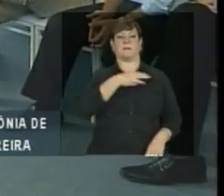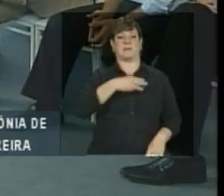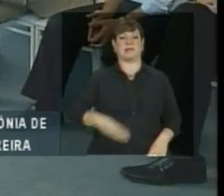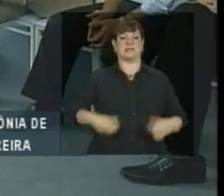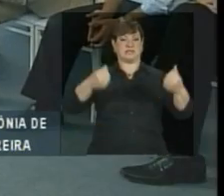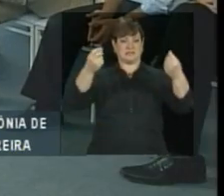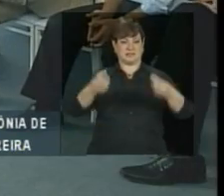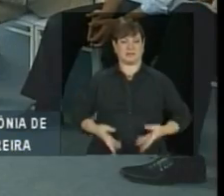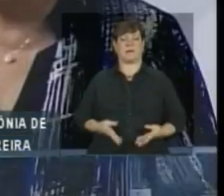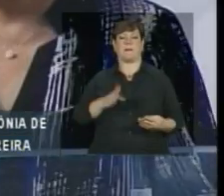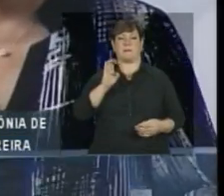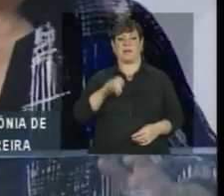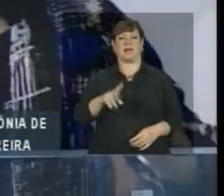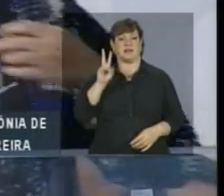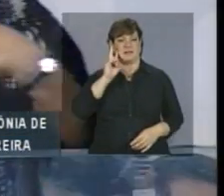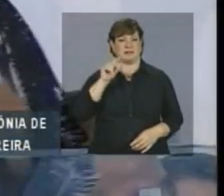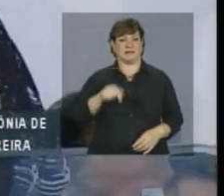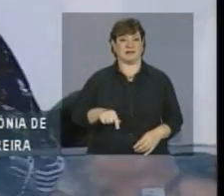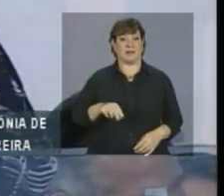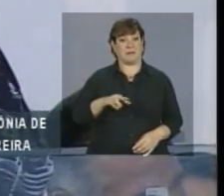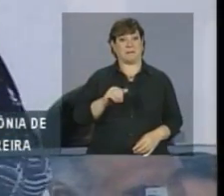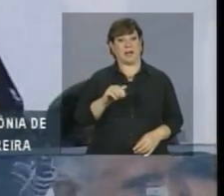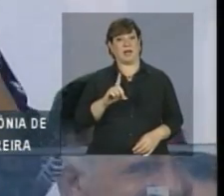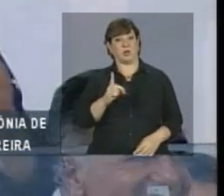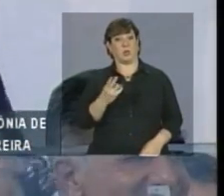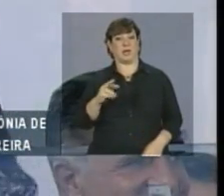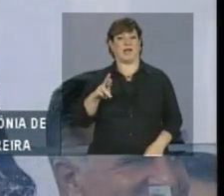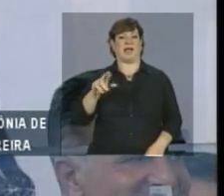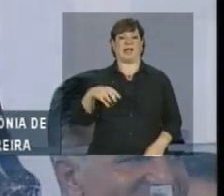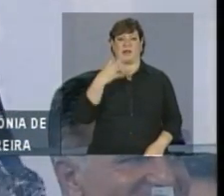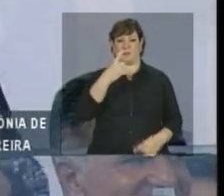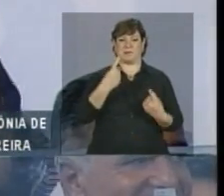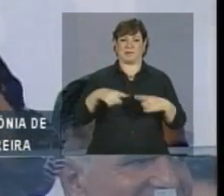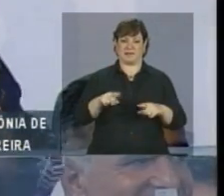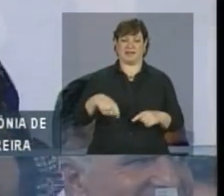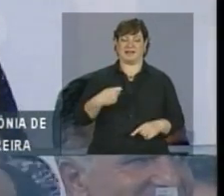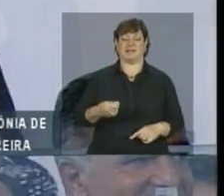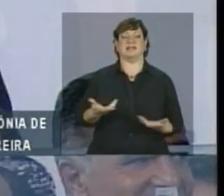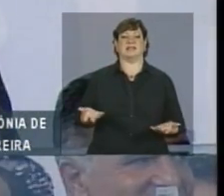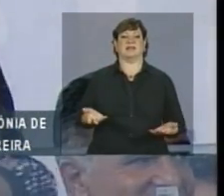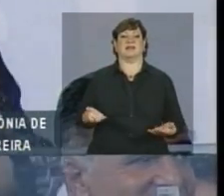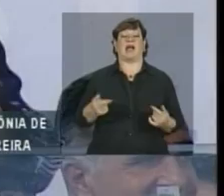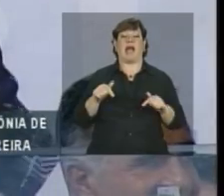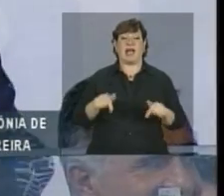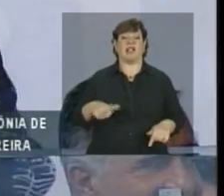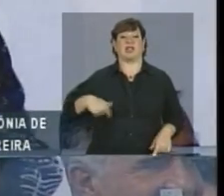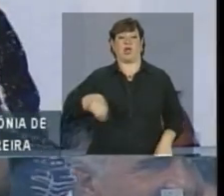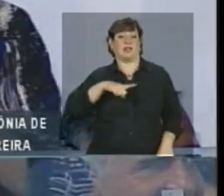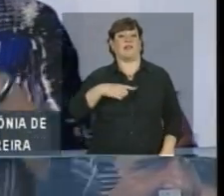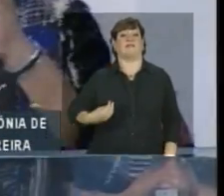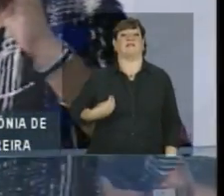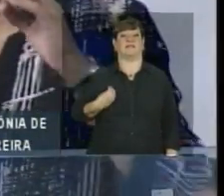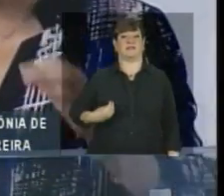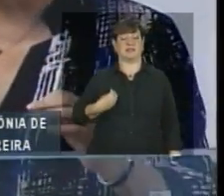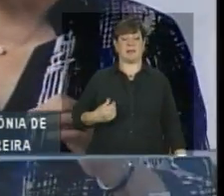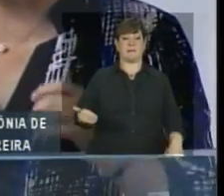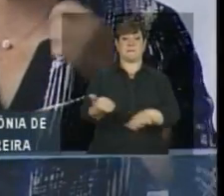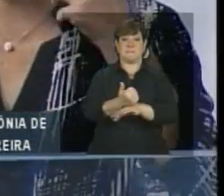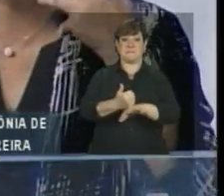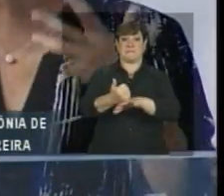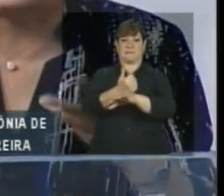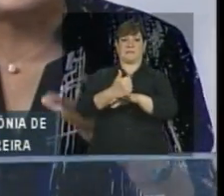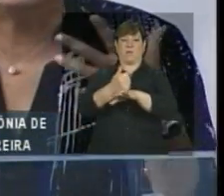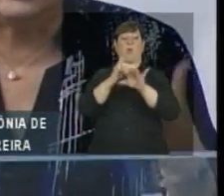tão bem no final. Aqui nós estamos vivenciando uma melhoria